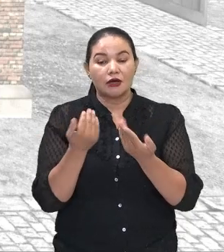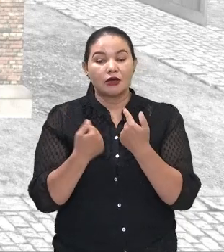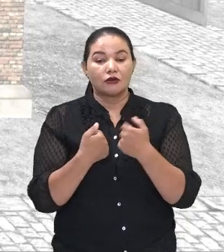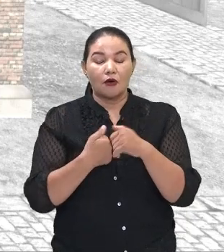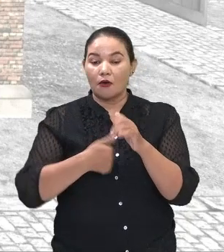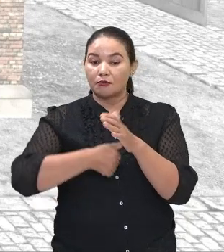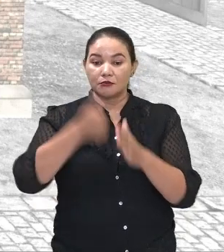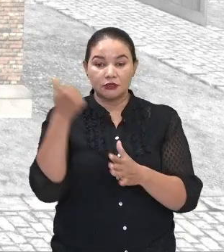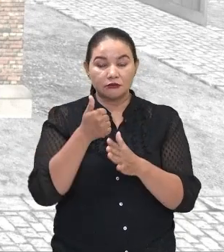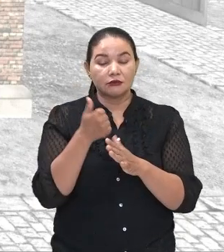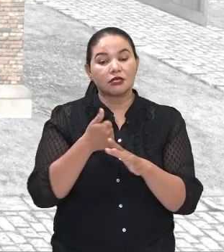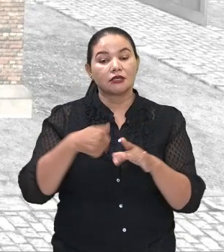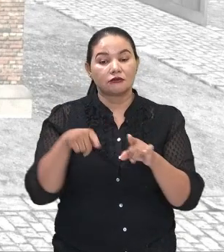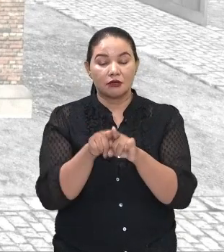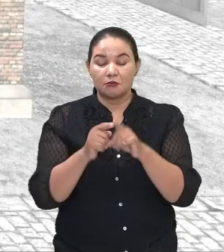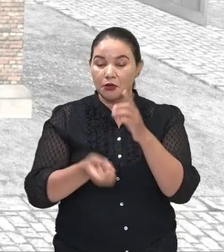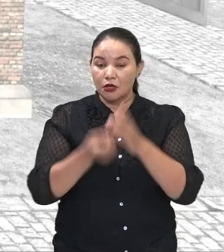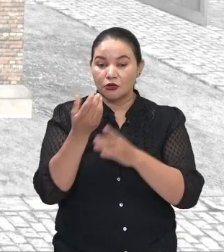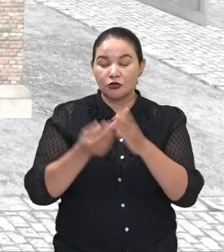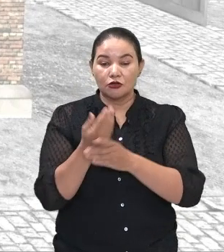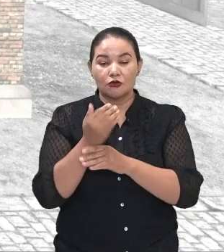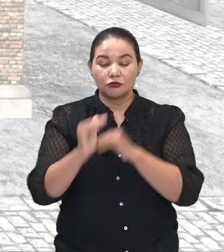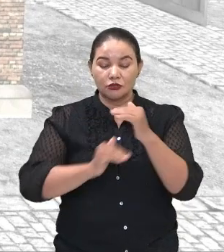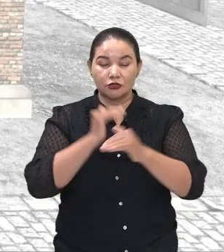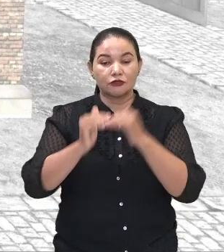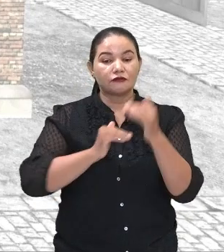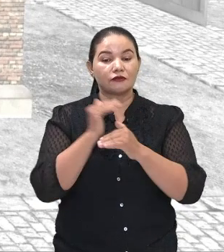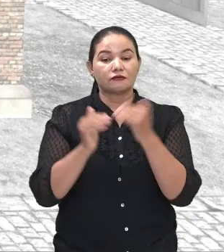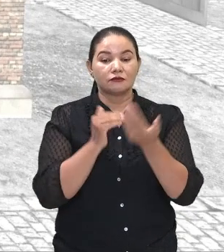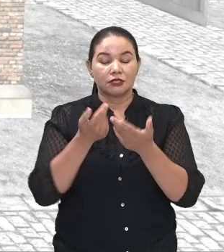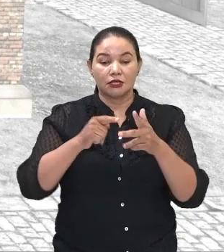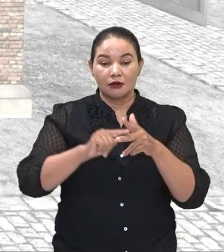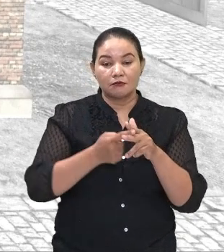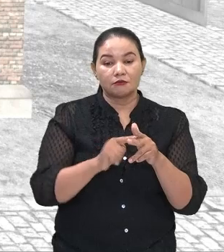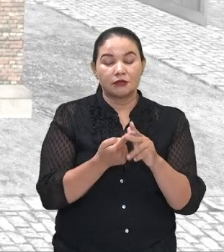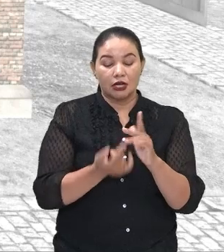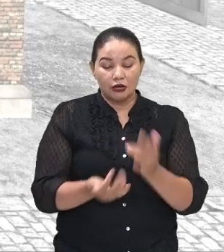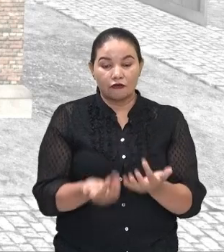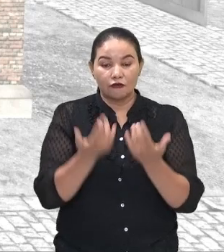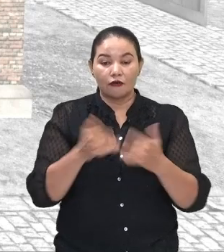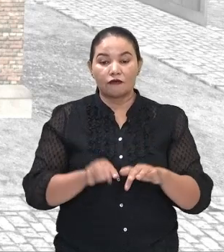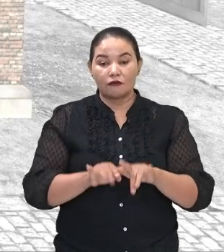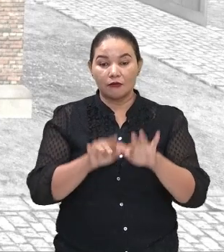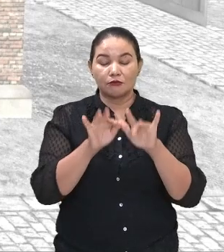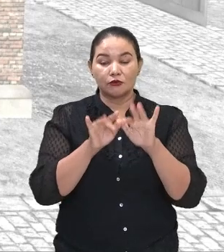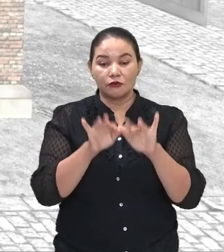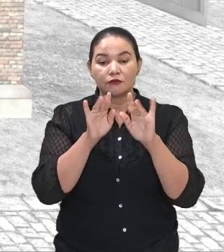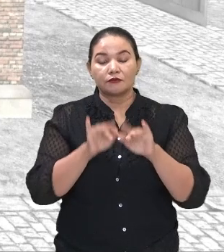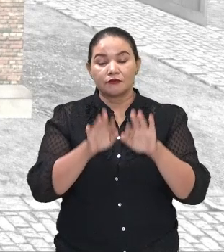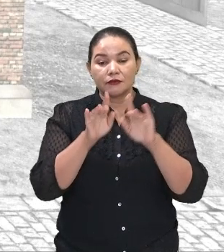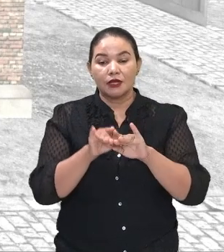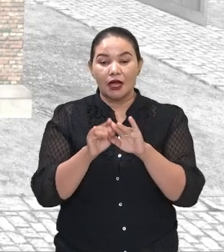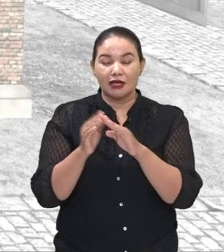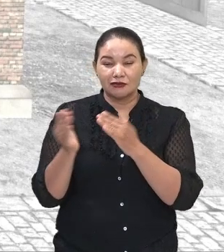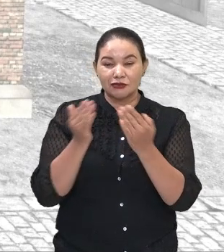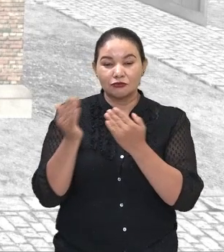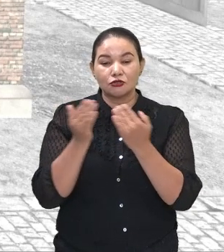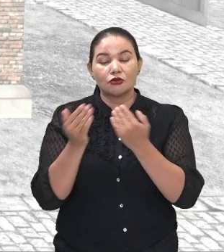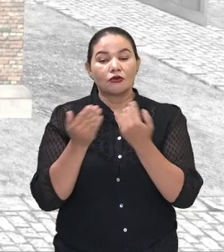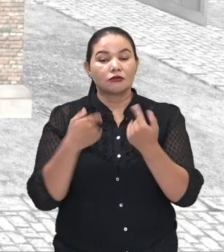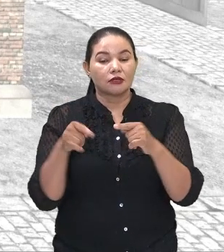primeiros e pioneiros no desenvolvimento das máquinas a vapor, estabeleceu o Hose